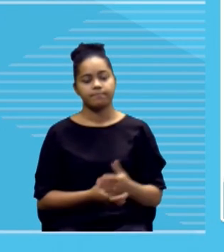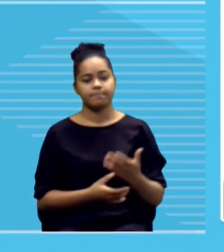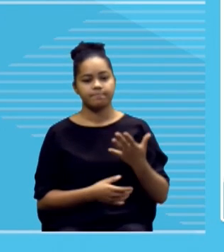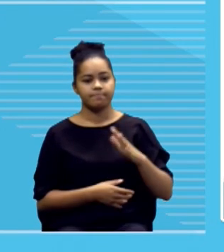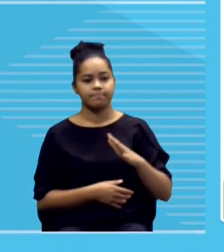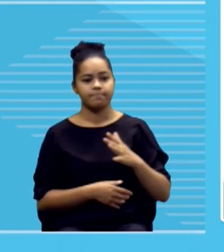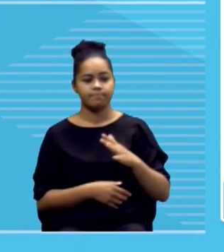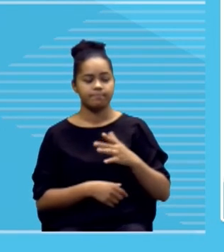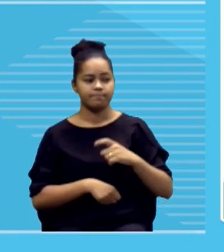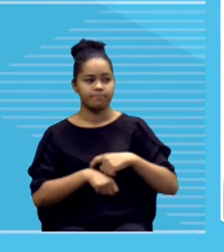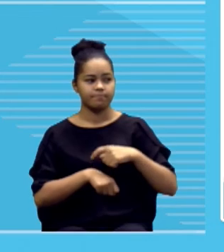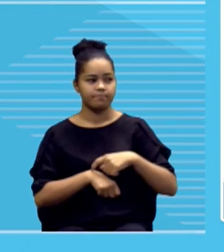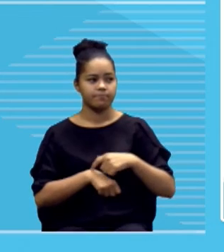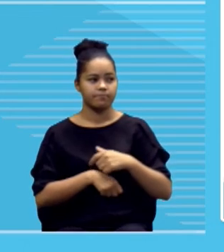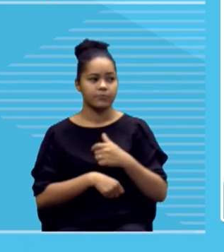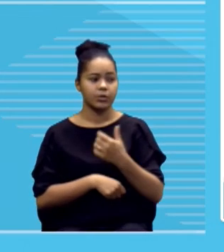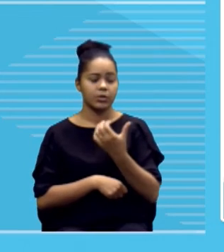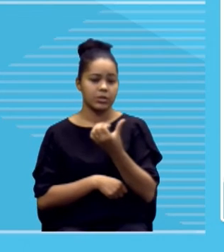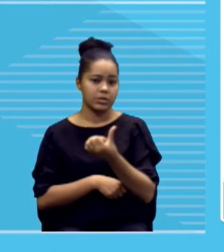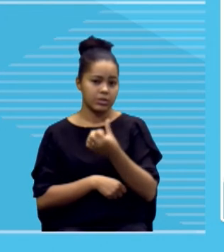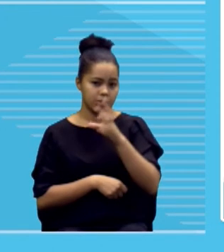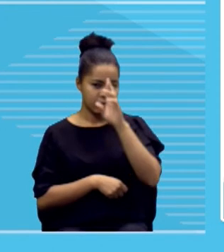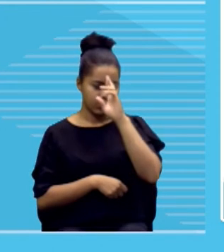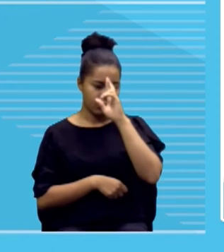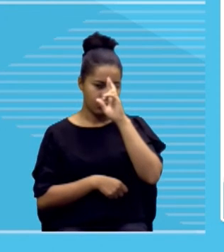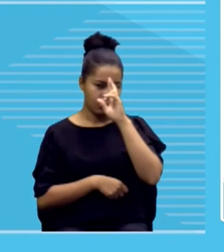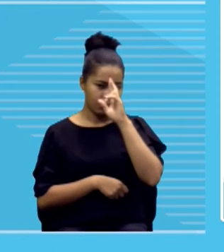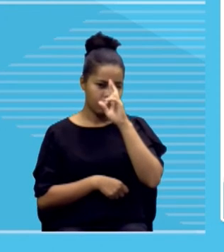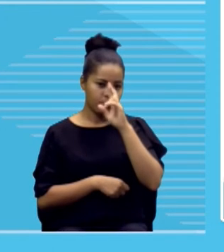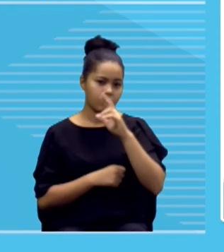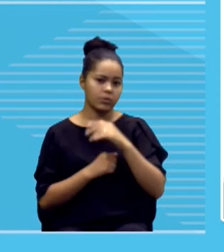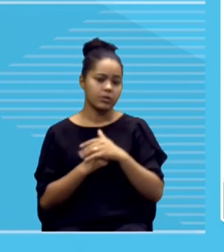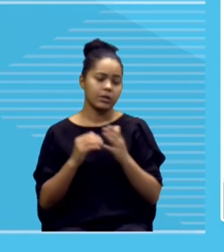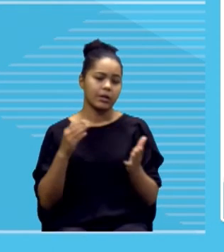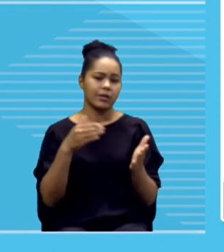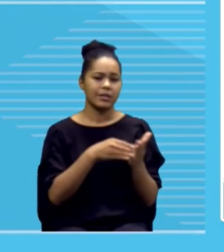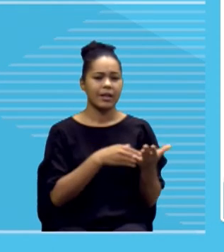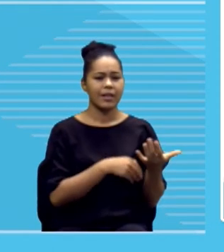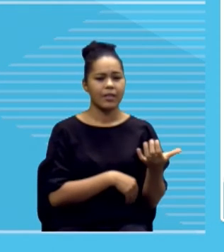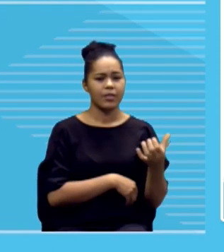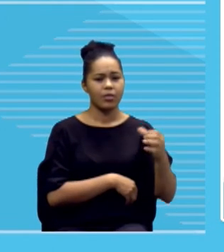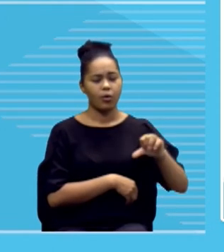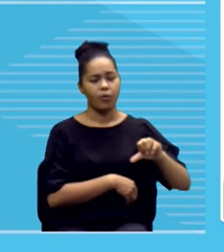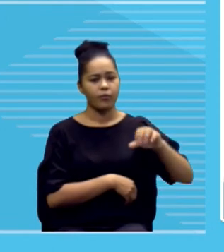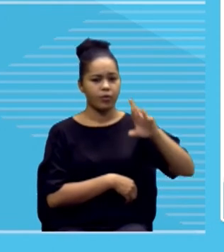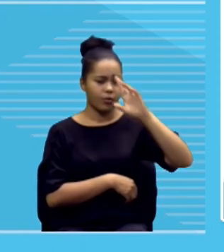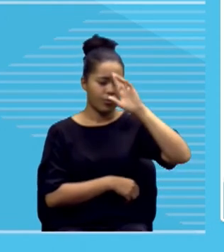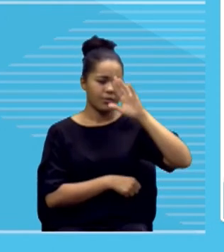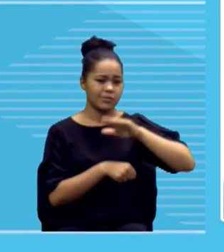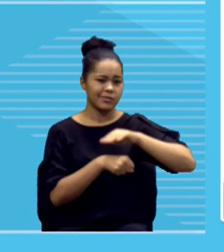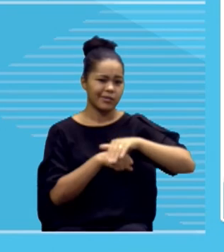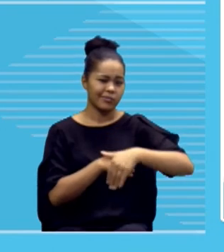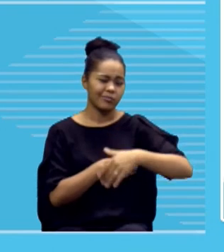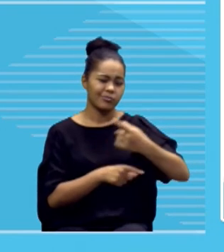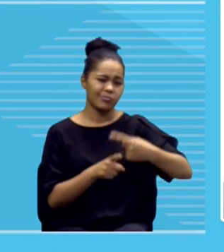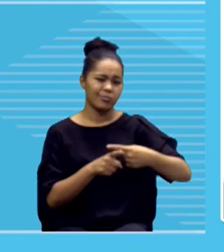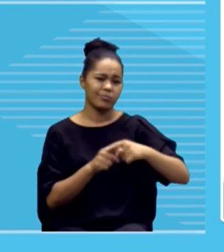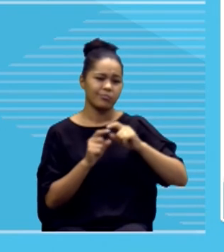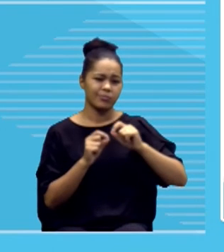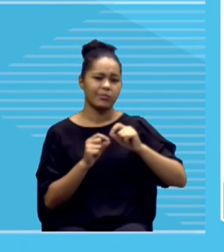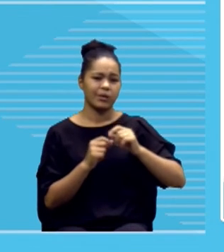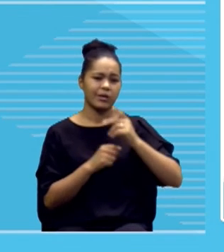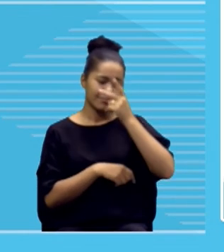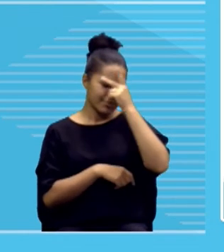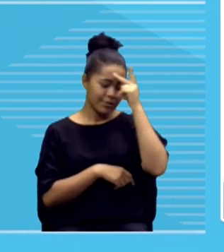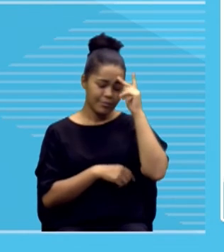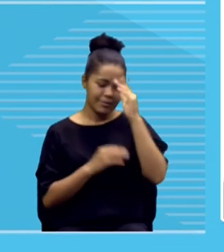bom? Entre 18 e 21 horas, 6 da tarde e 9 da noite. Por quê? Porque é a hora que todo mundo praticamente está em casa e está